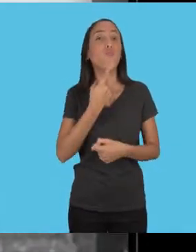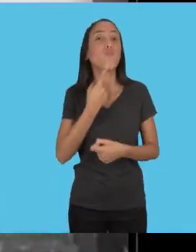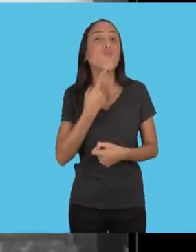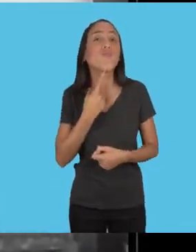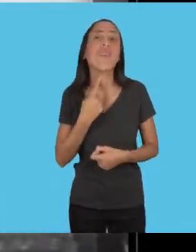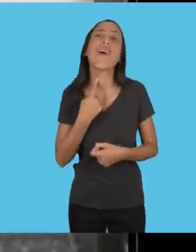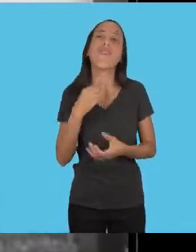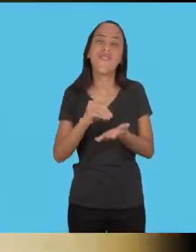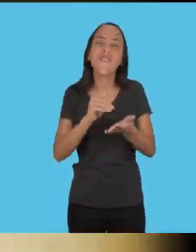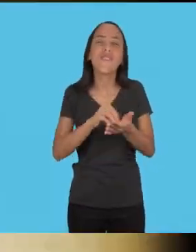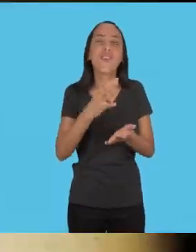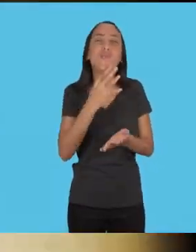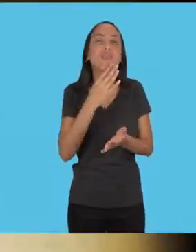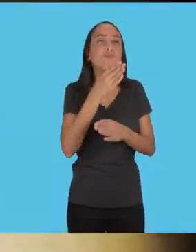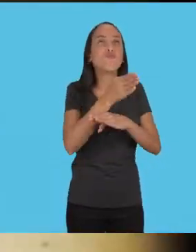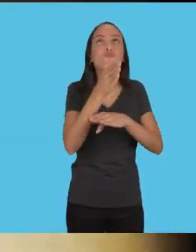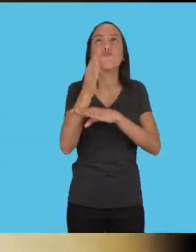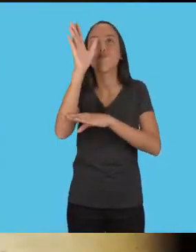Brasil.